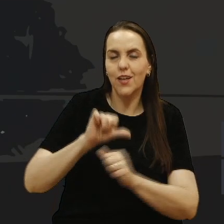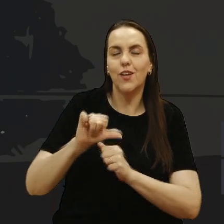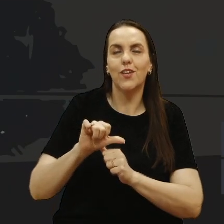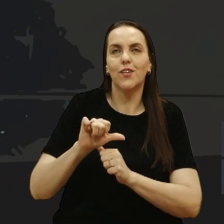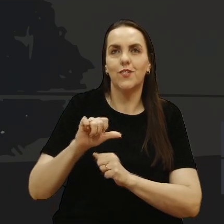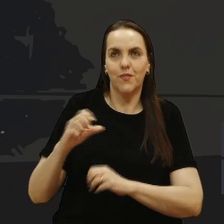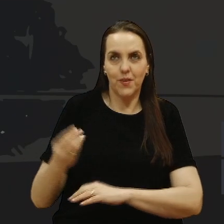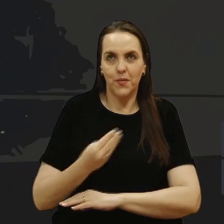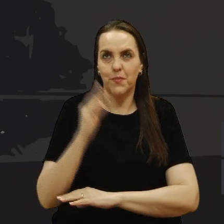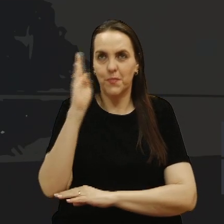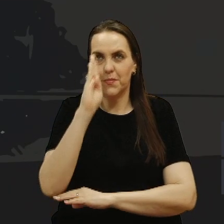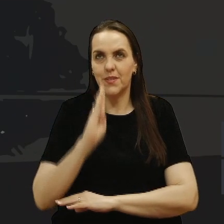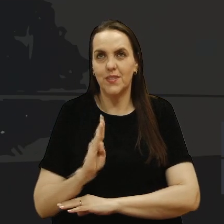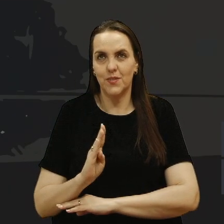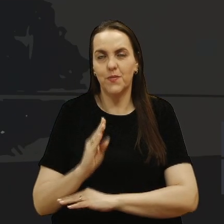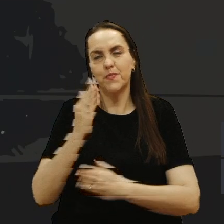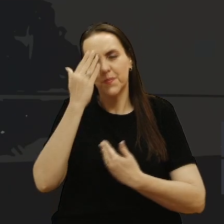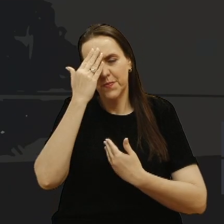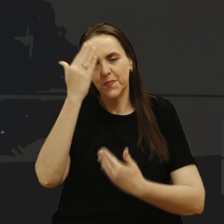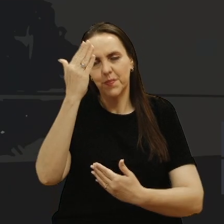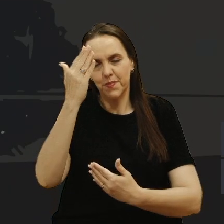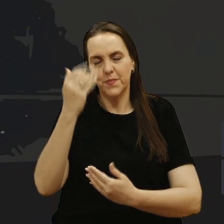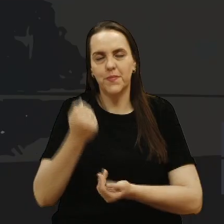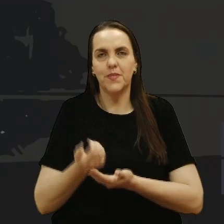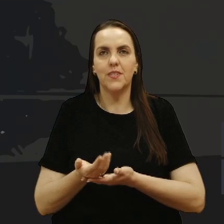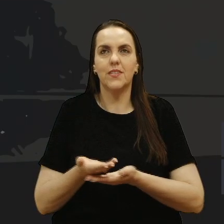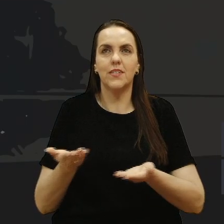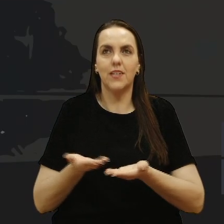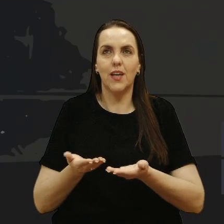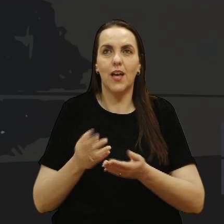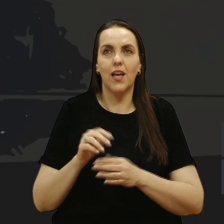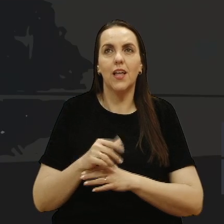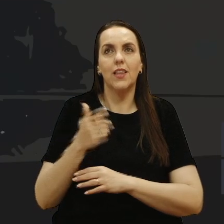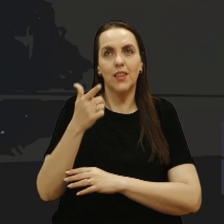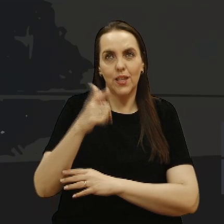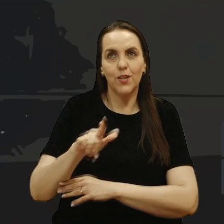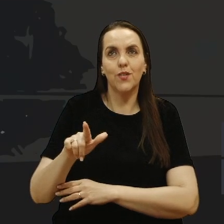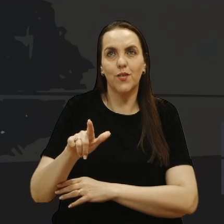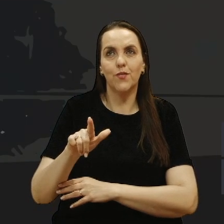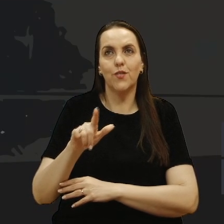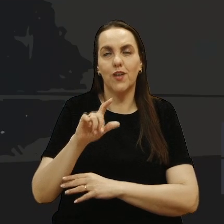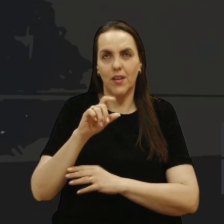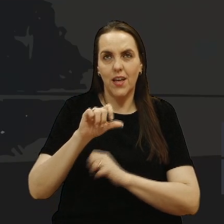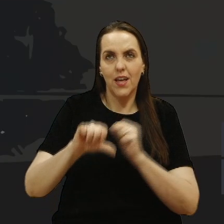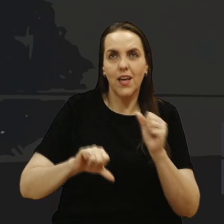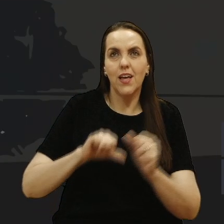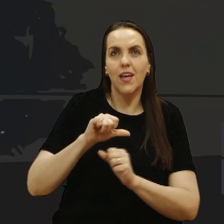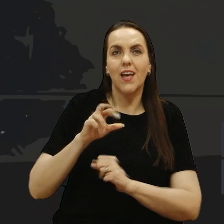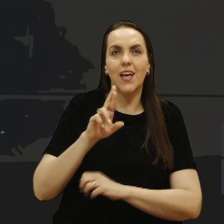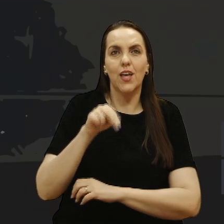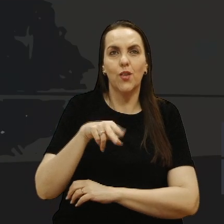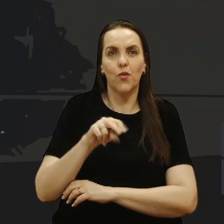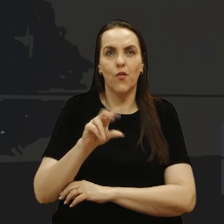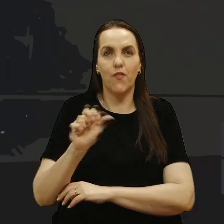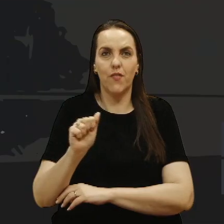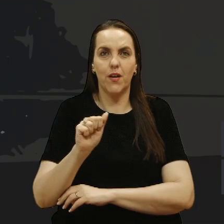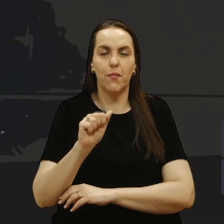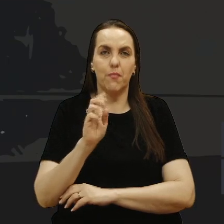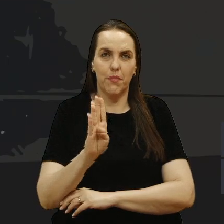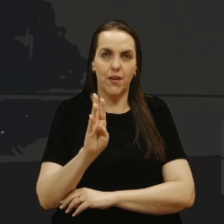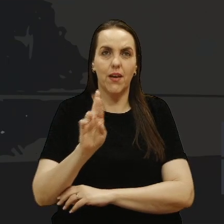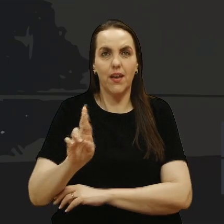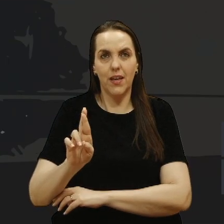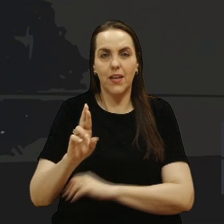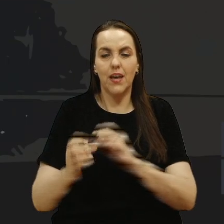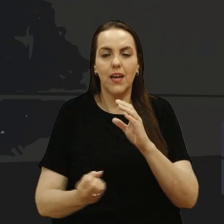aqui publicamente ao Renova BR por essa oportunidade que deu a todos os seus alunos para a criação desses